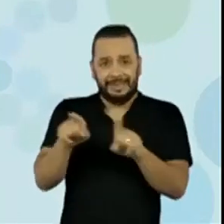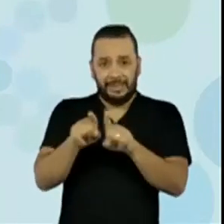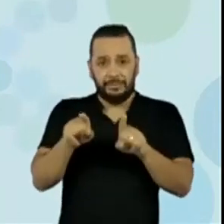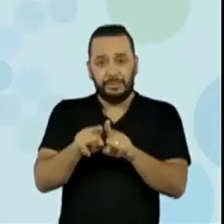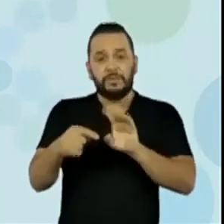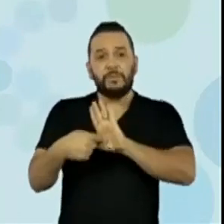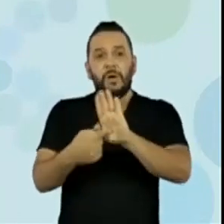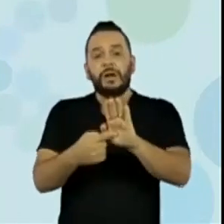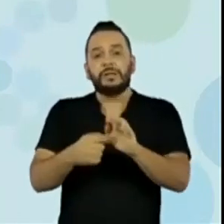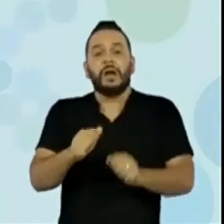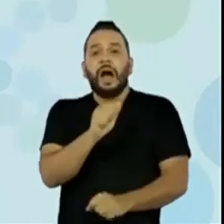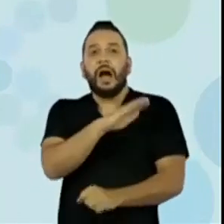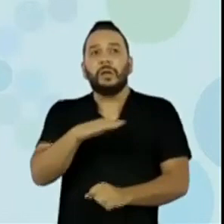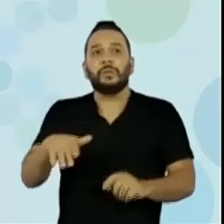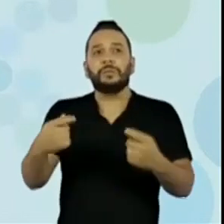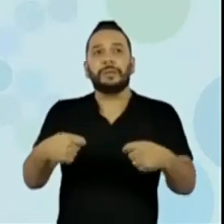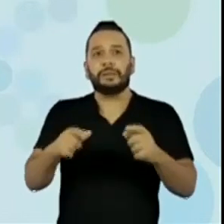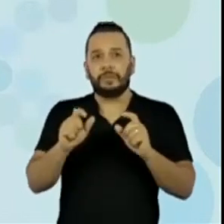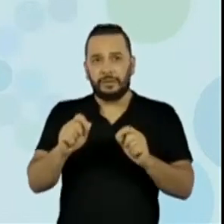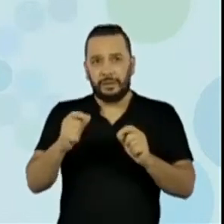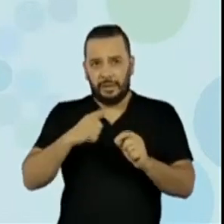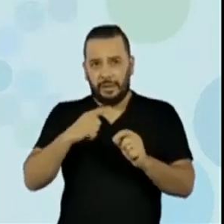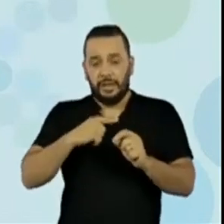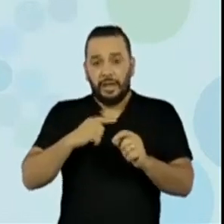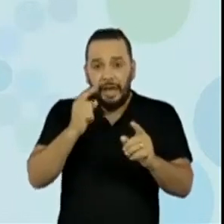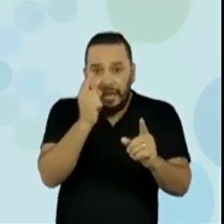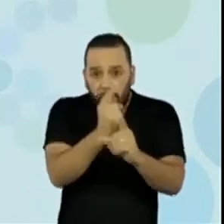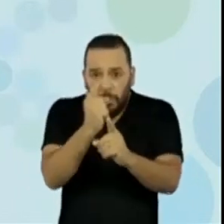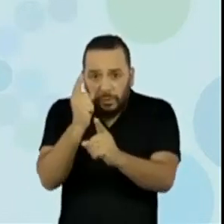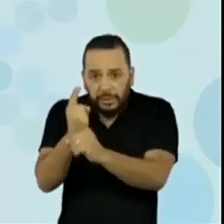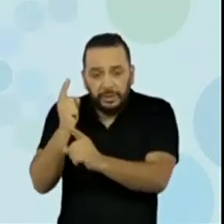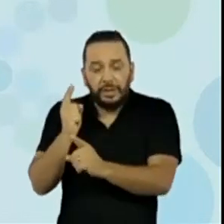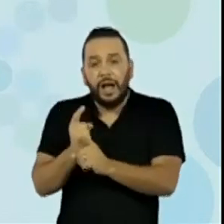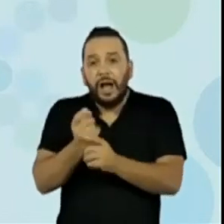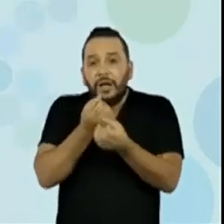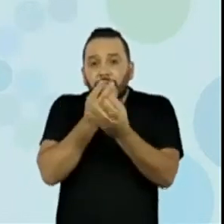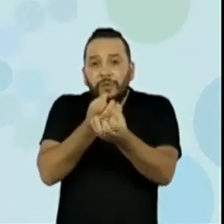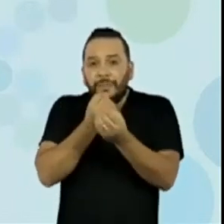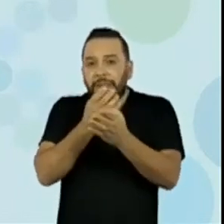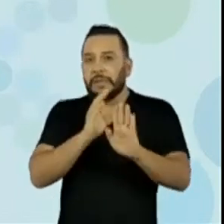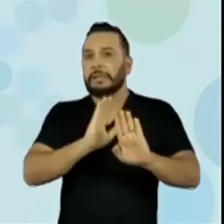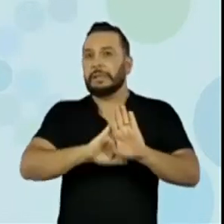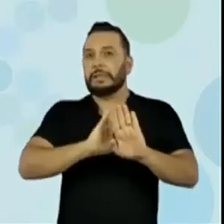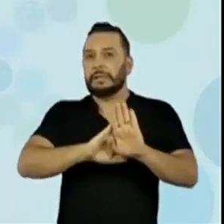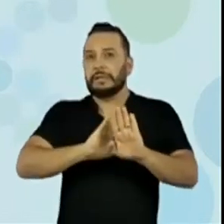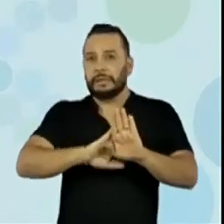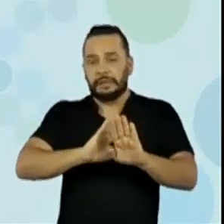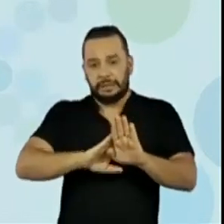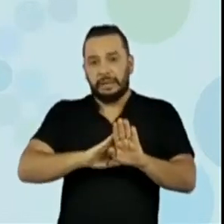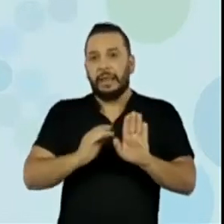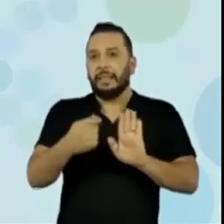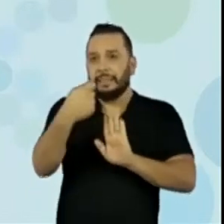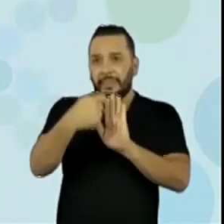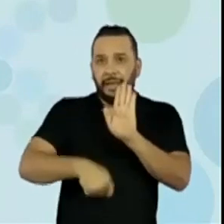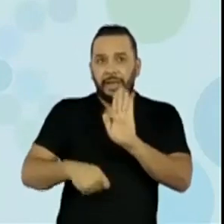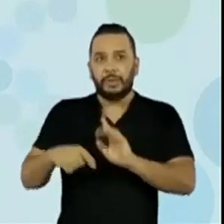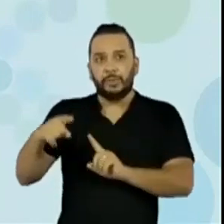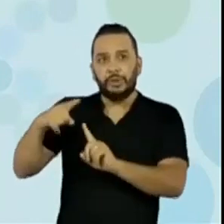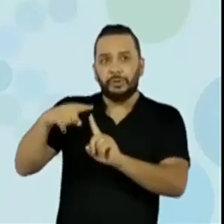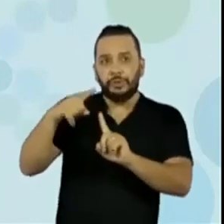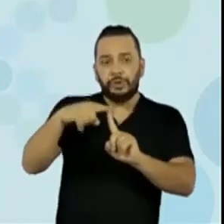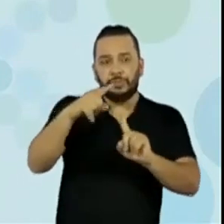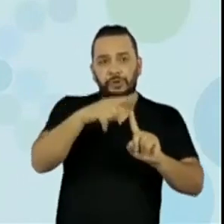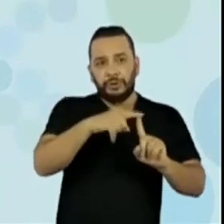aluno deve ser capaz de localizar informações explícitas em textos de diferentes gêneros